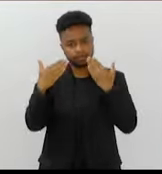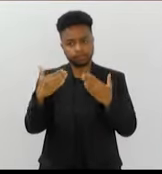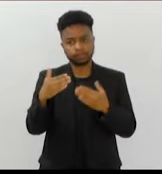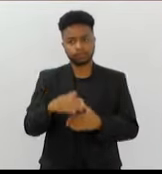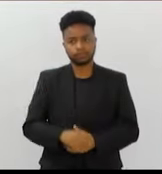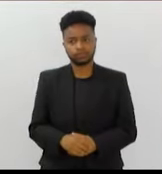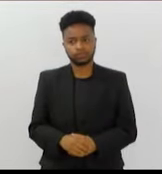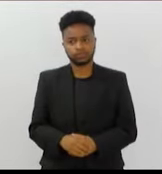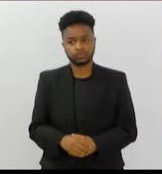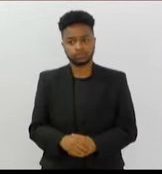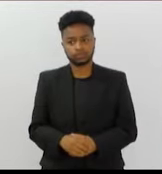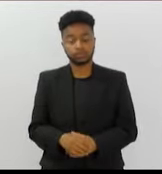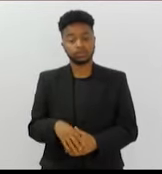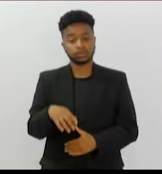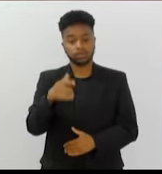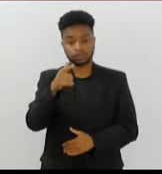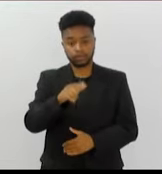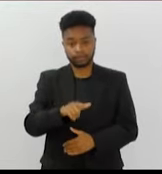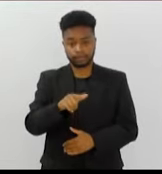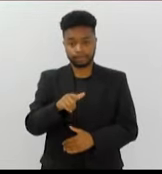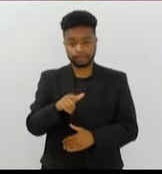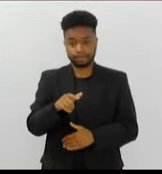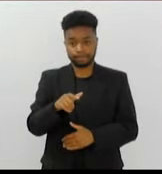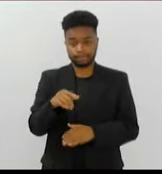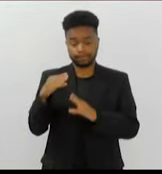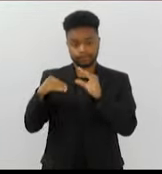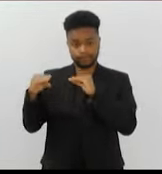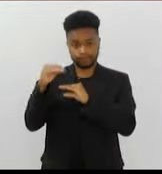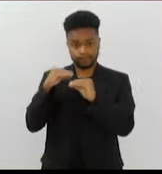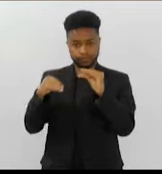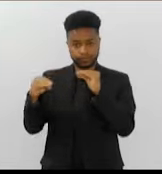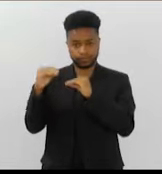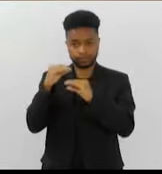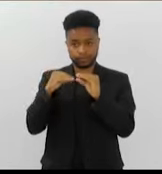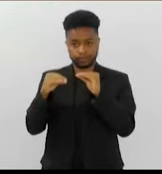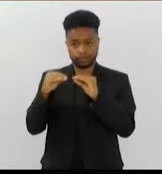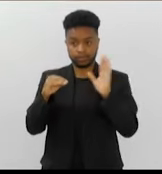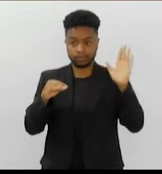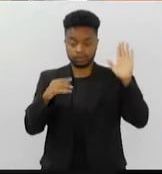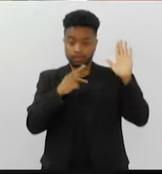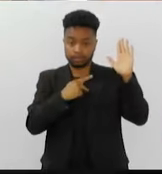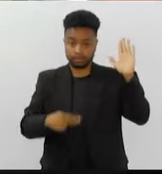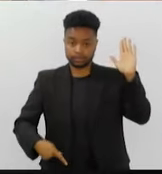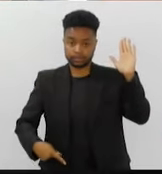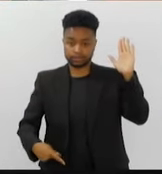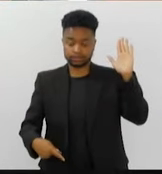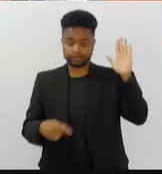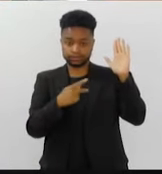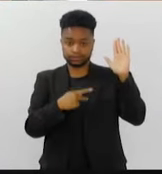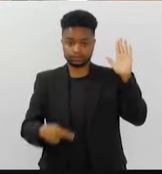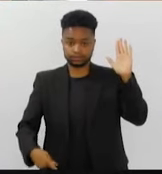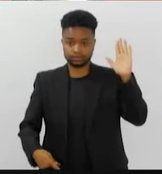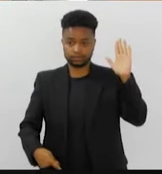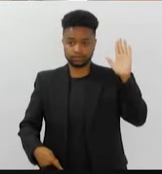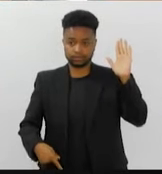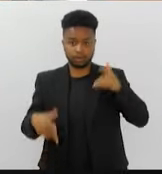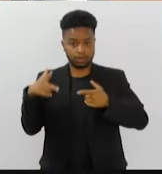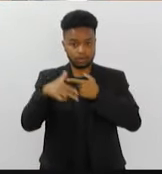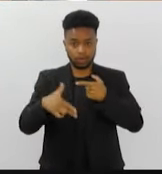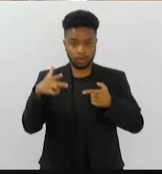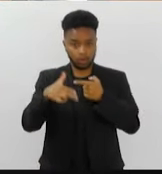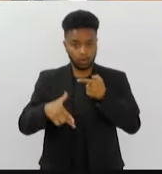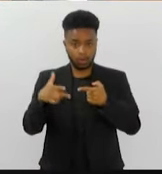e mais, senhores deputados, mentiroso. Você é mentiroso. Você é mentiroso. Senhores deputados, deputado Renan, você é